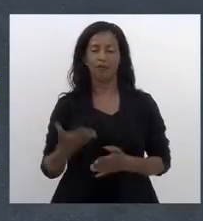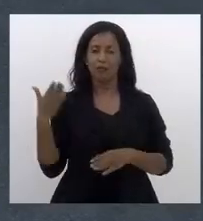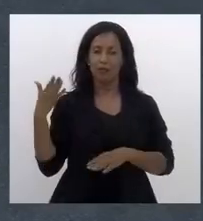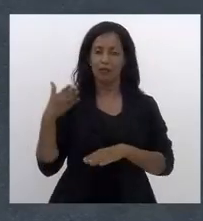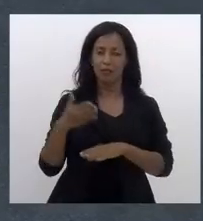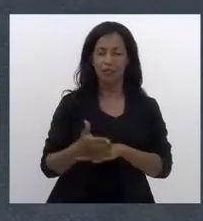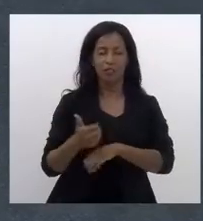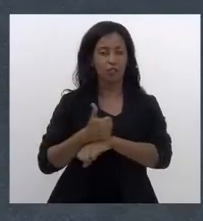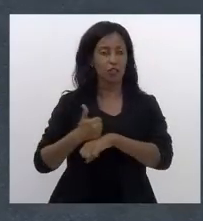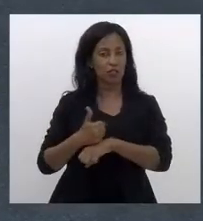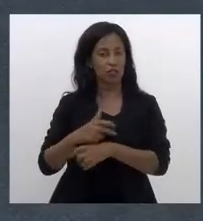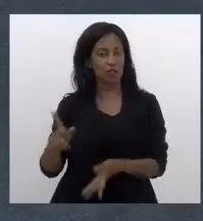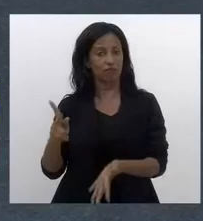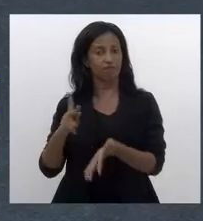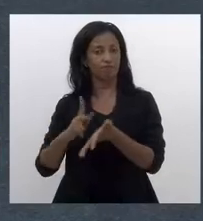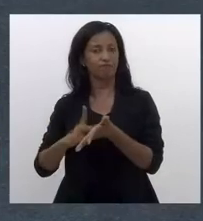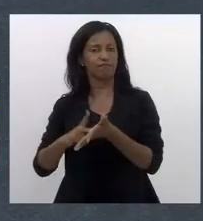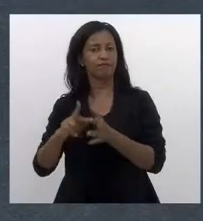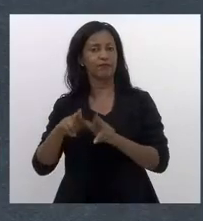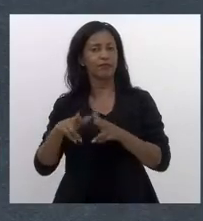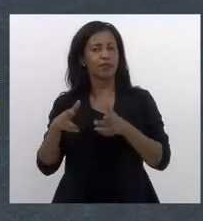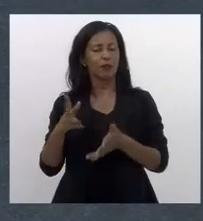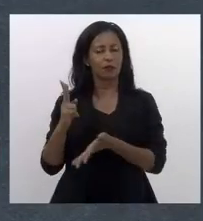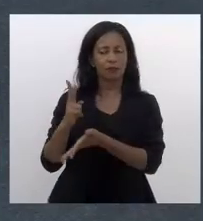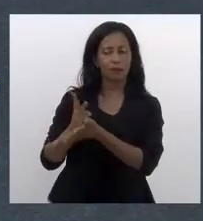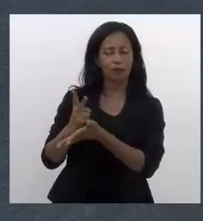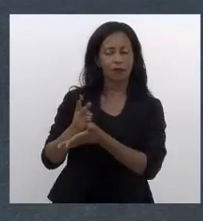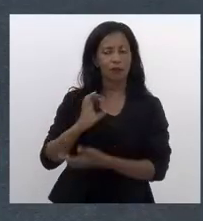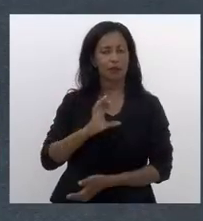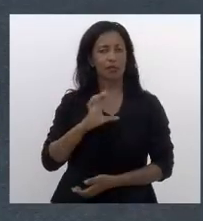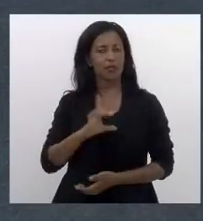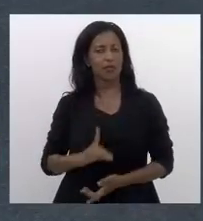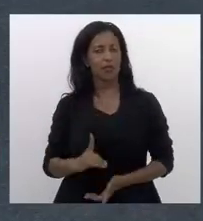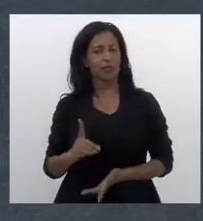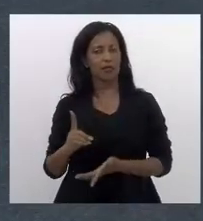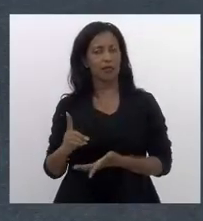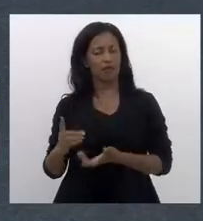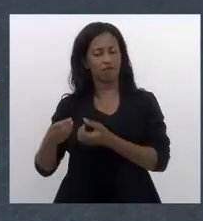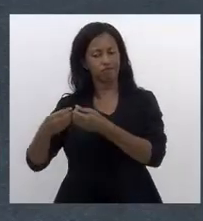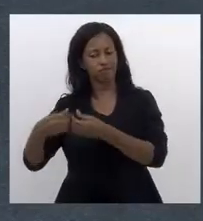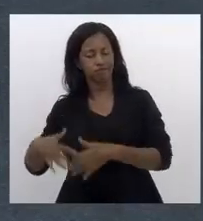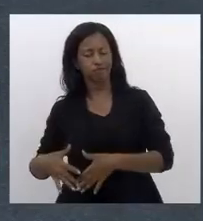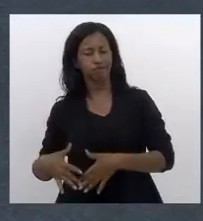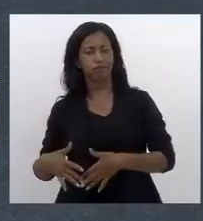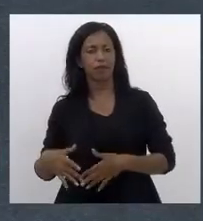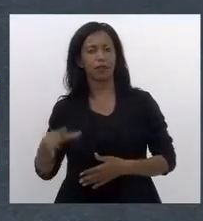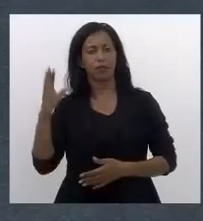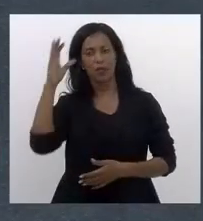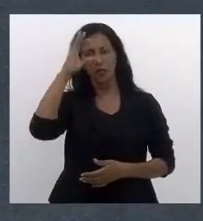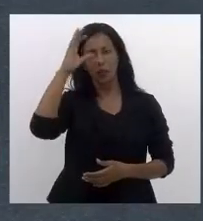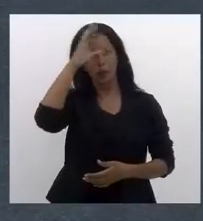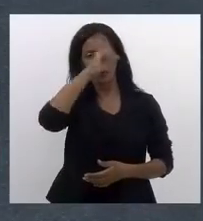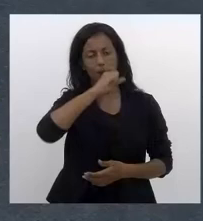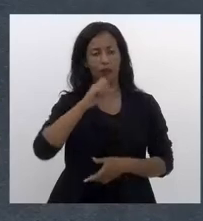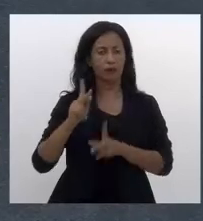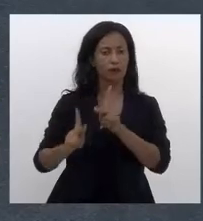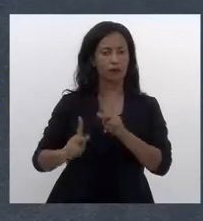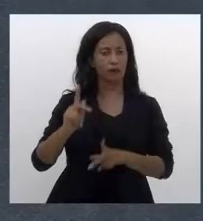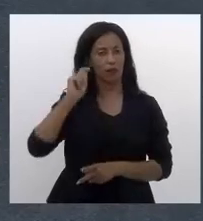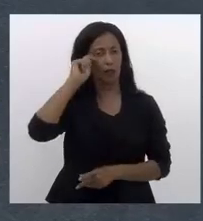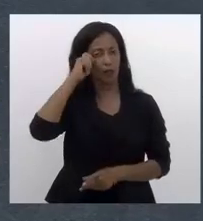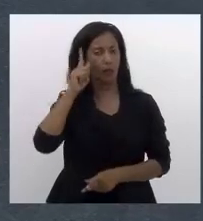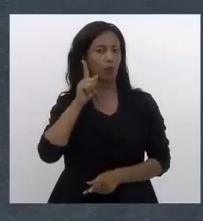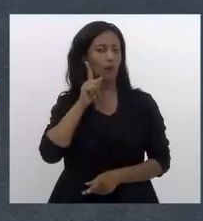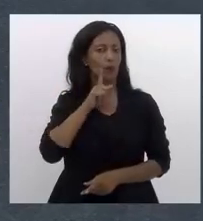dignidade real, que não se mantenha uma cidadania mutilada, que compreenda essa população preta e